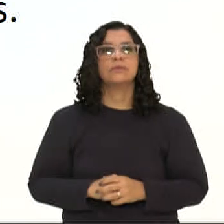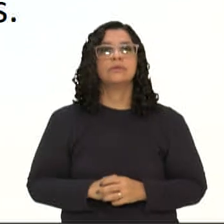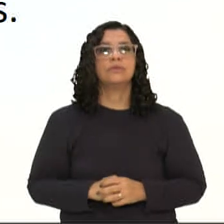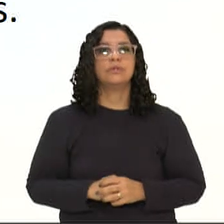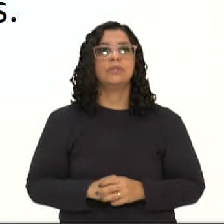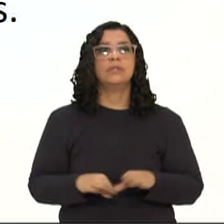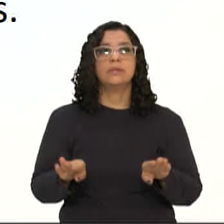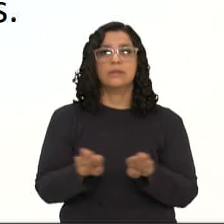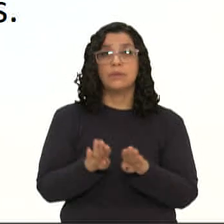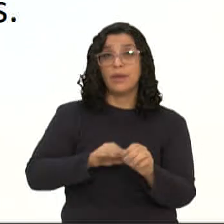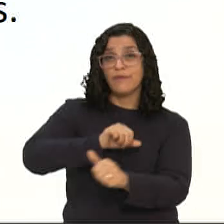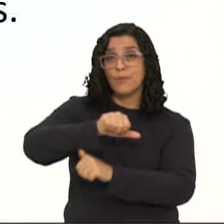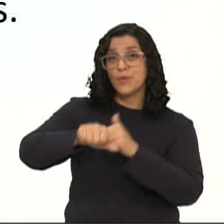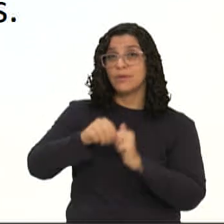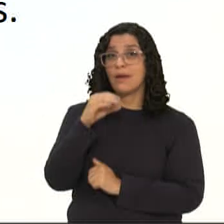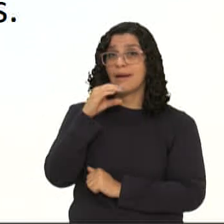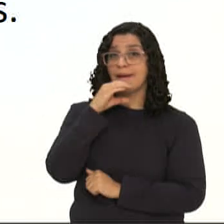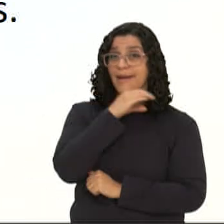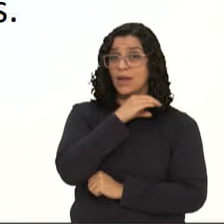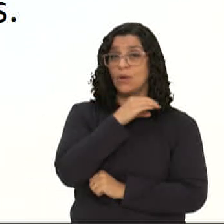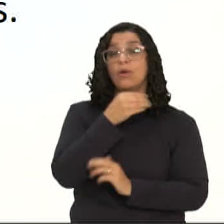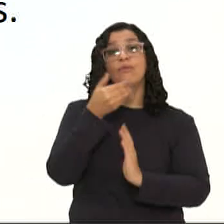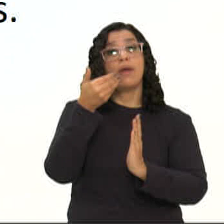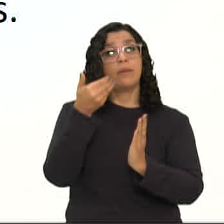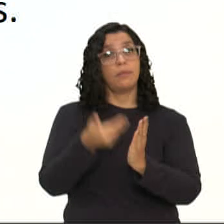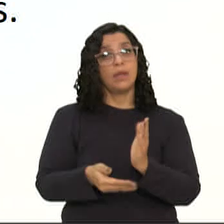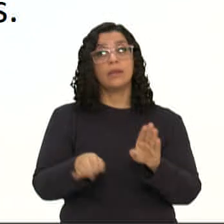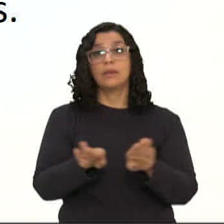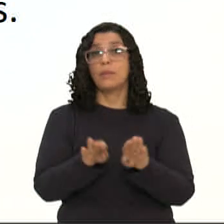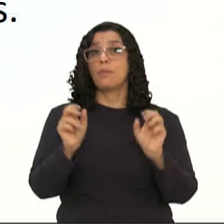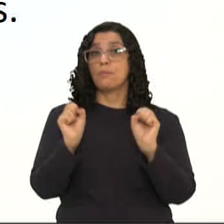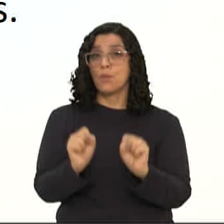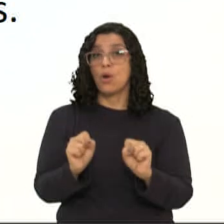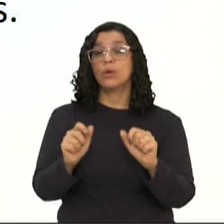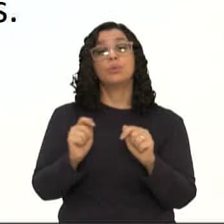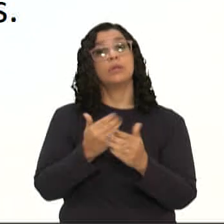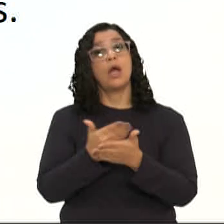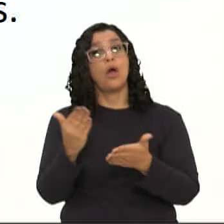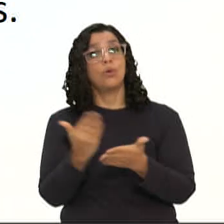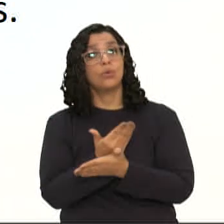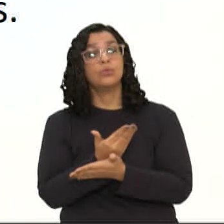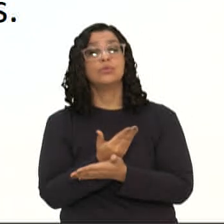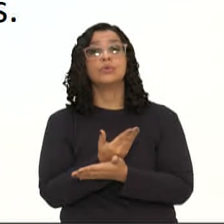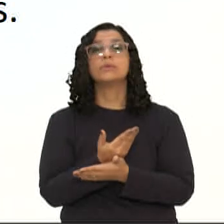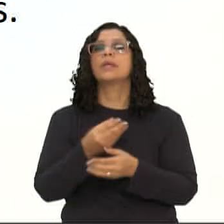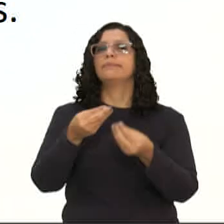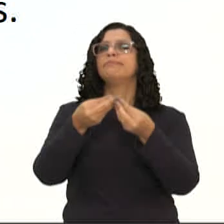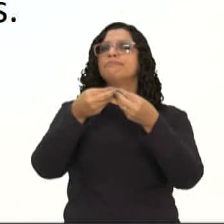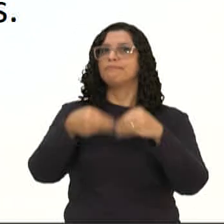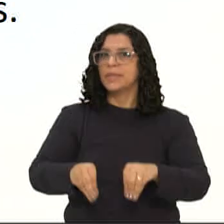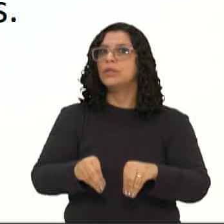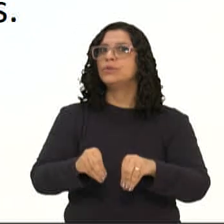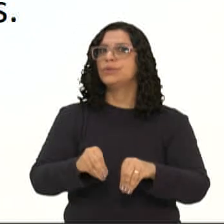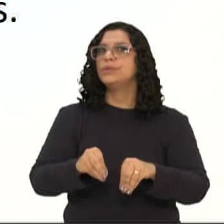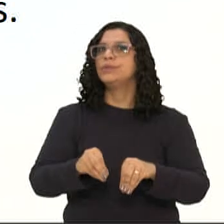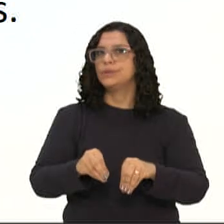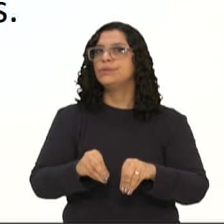a geração de calor equivalente a perdas pode levar, em certos casos, a prejuízos mais ou